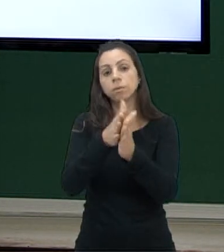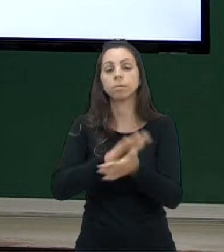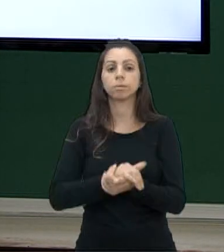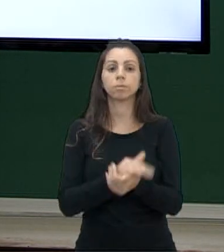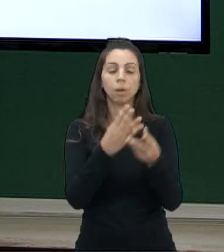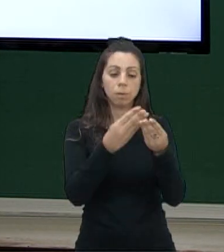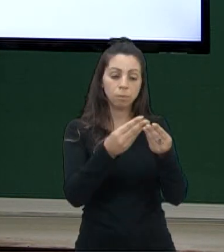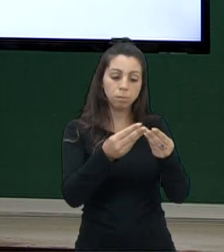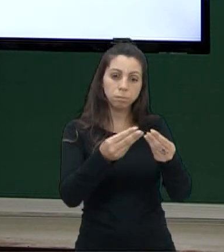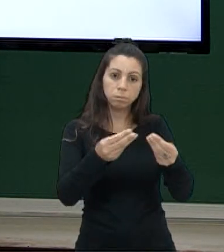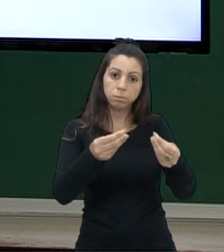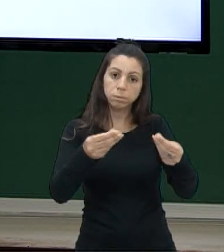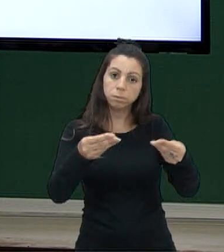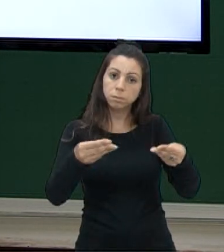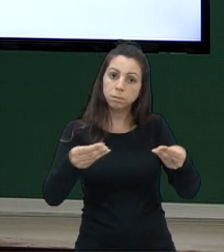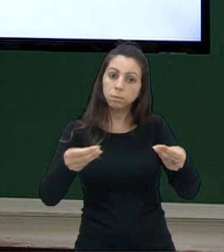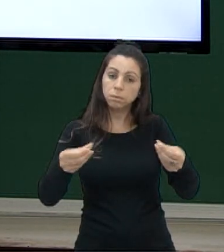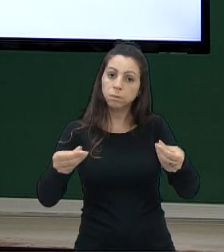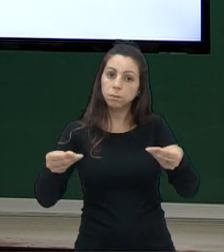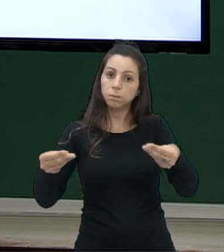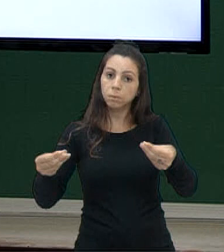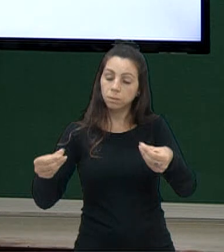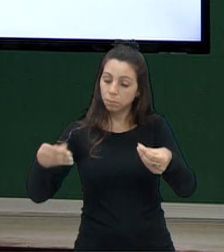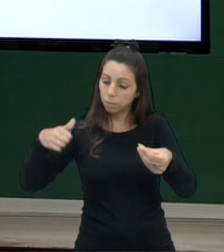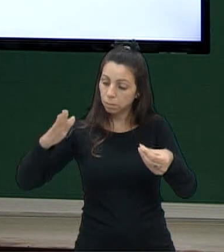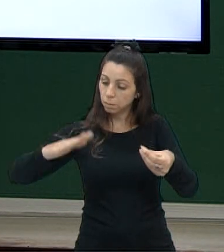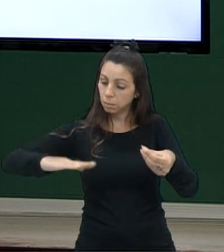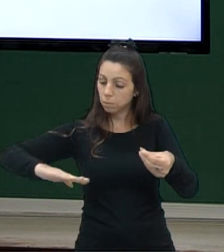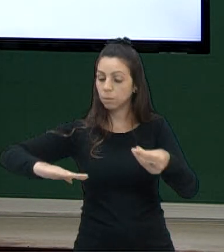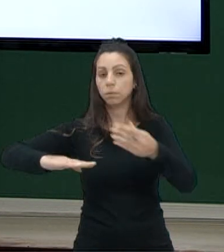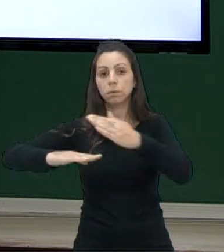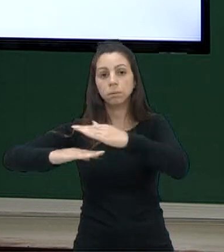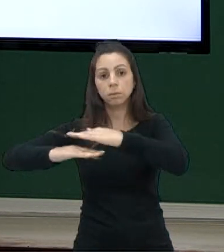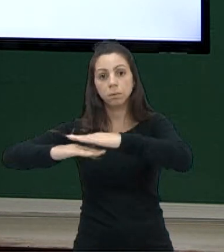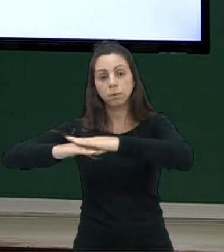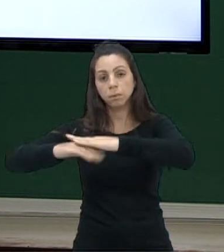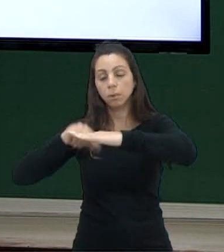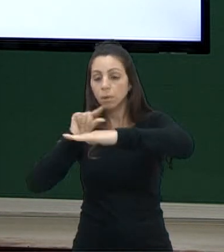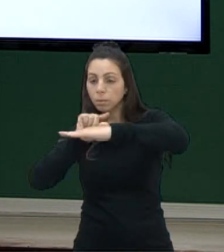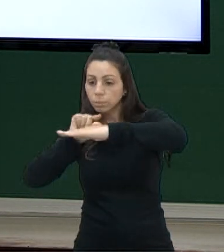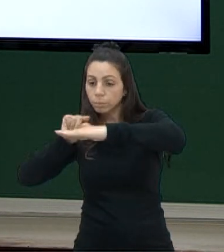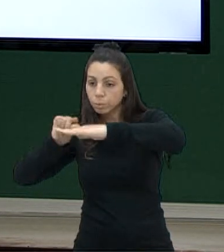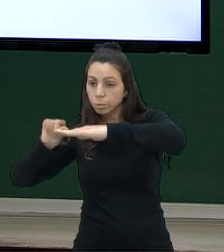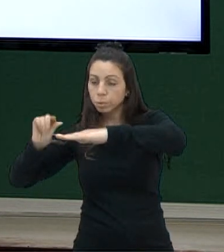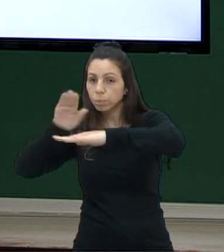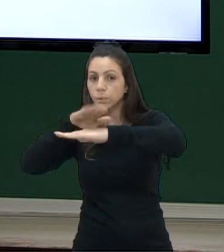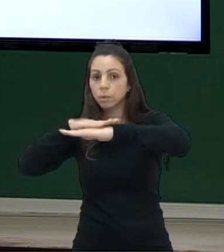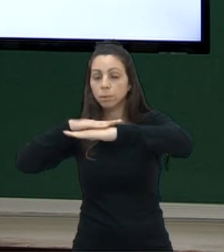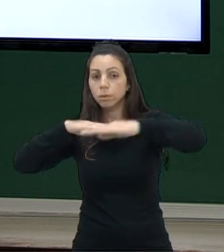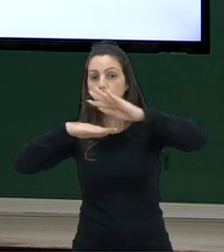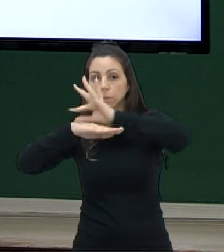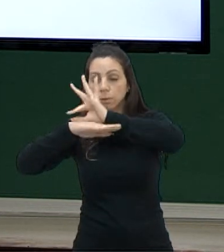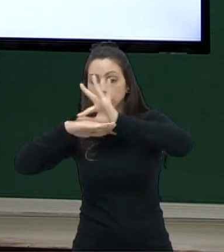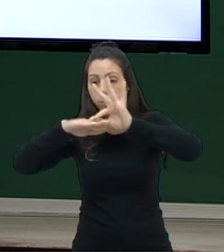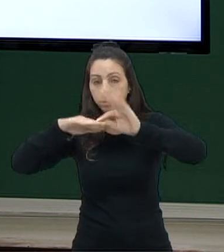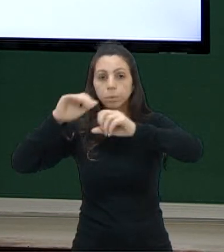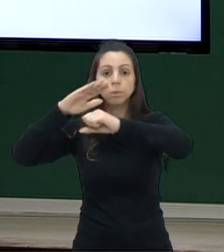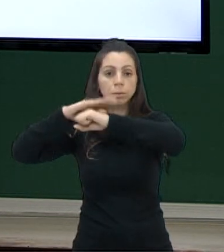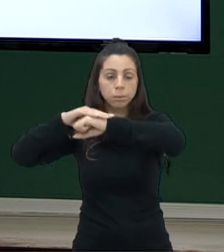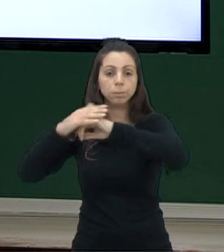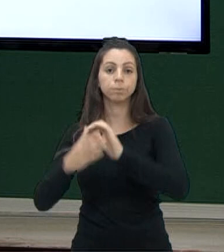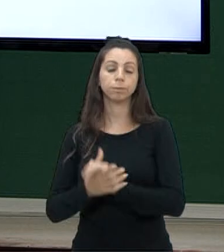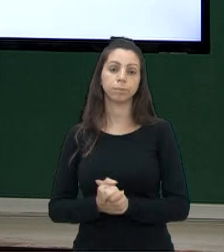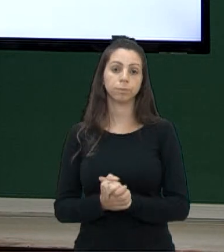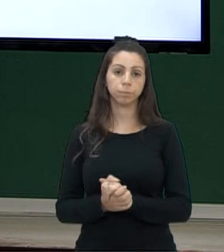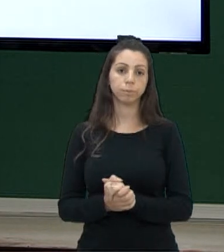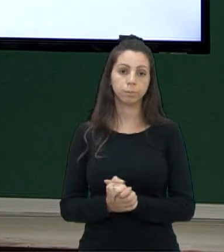que foram liberados foram se depositando nessas áreas e recebem o nome de bacias sedimentares. E são